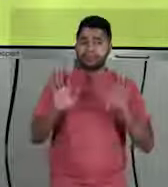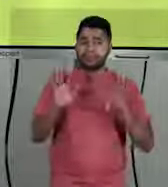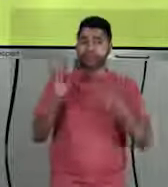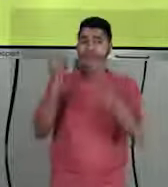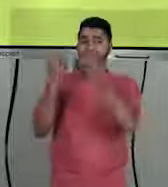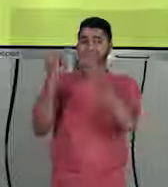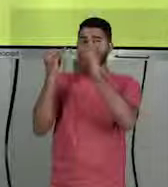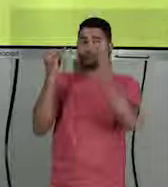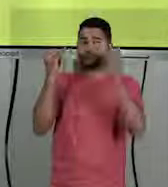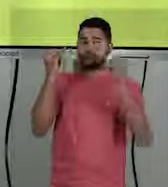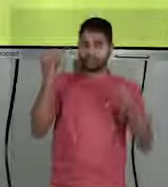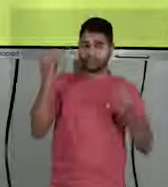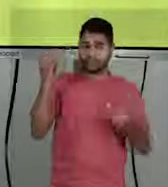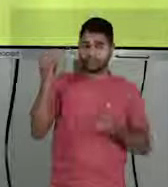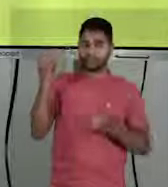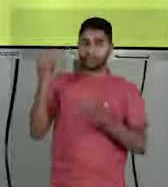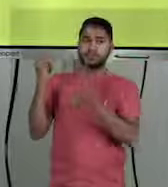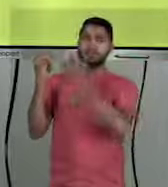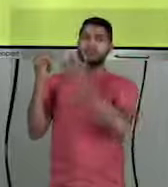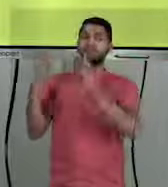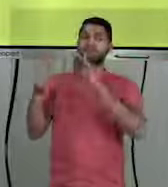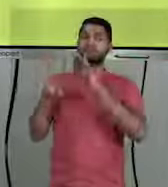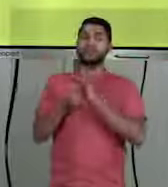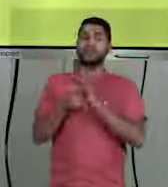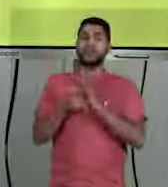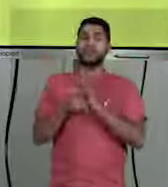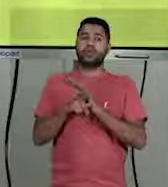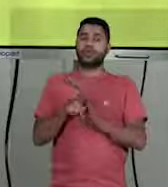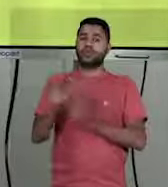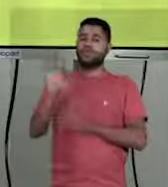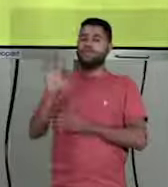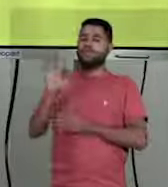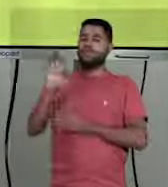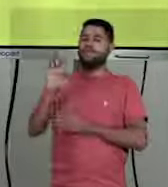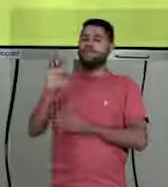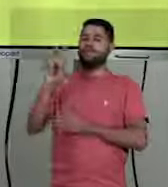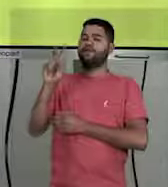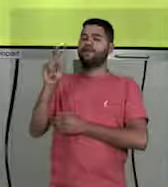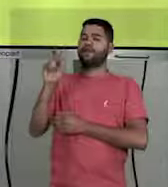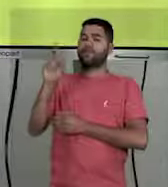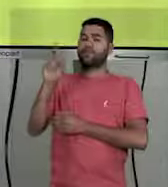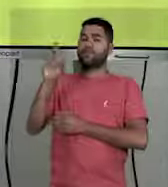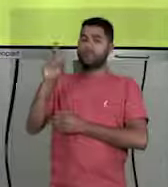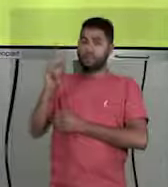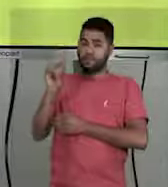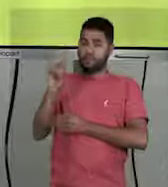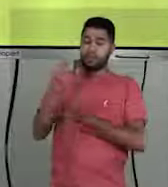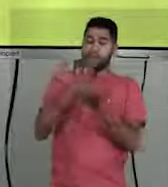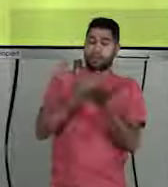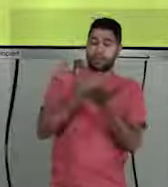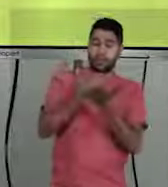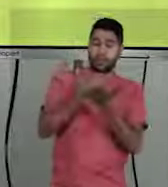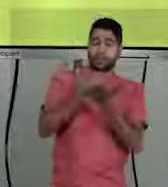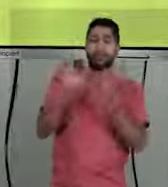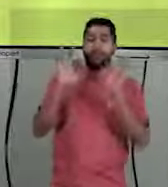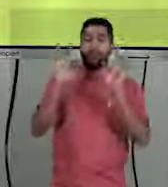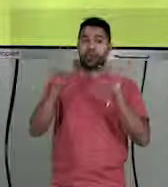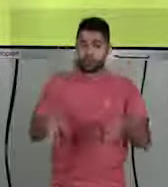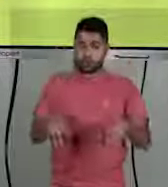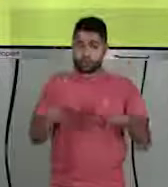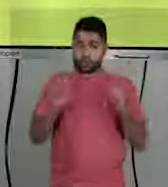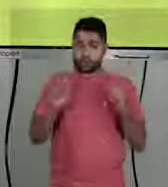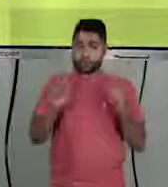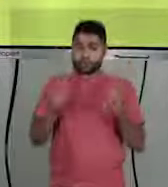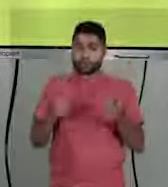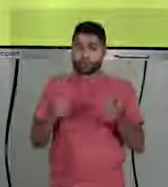circuito elétrico é um sistema fechado, ele começa, então ele tem um começo e um fim, ok? E